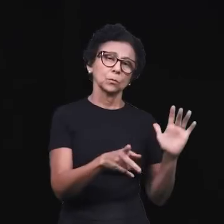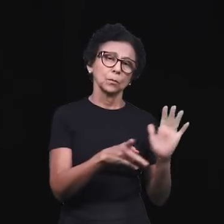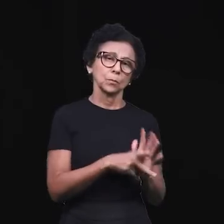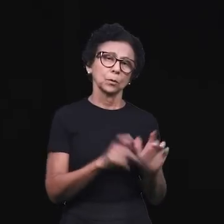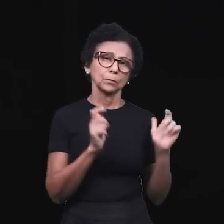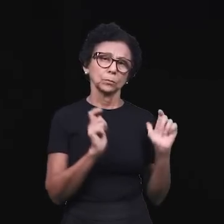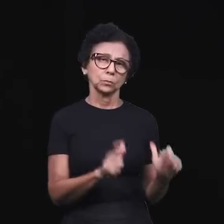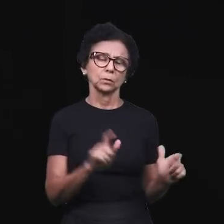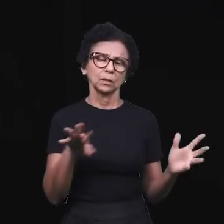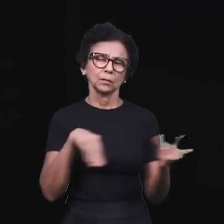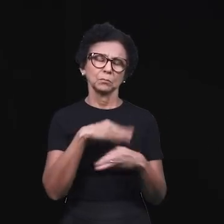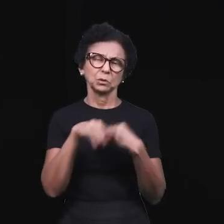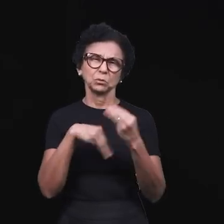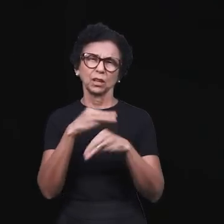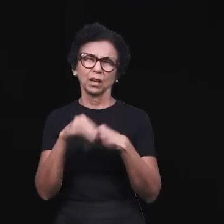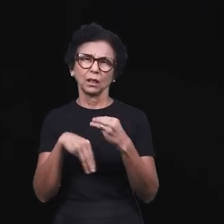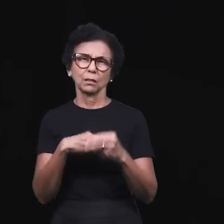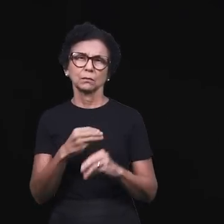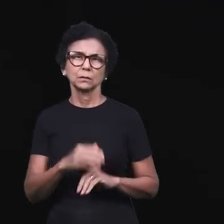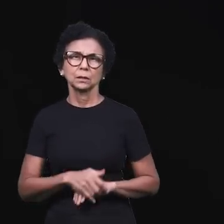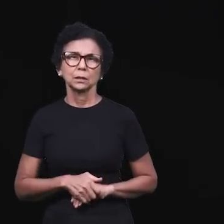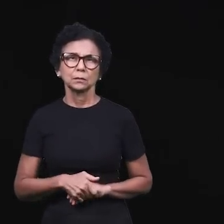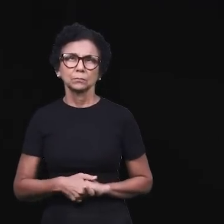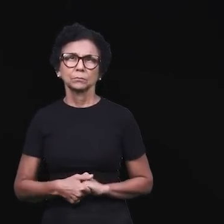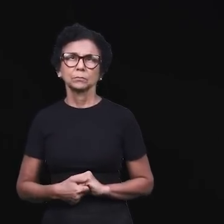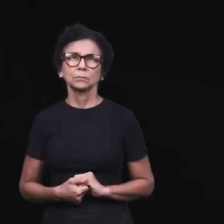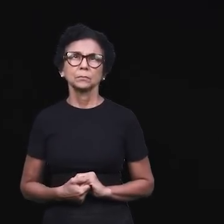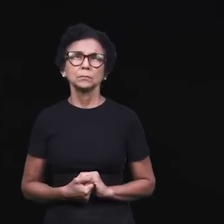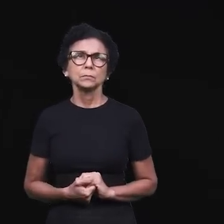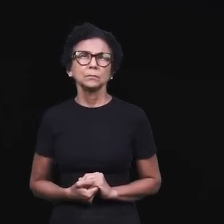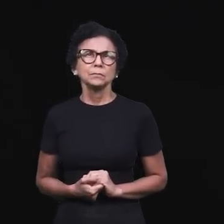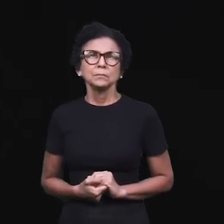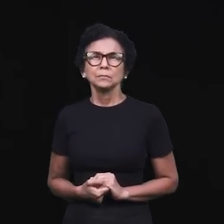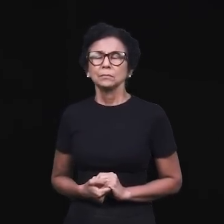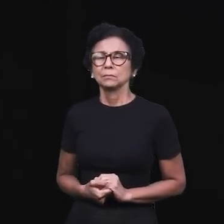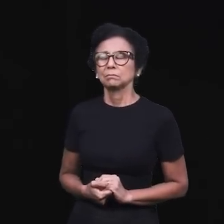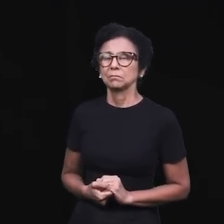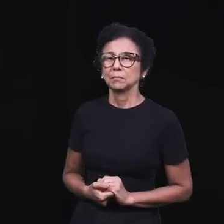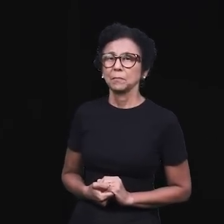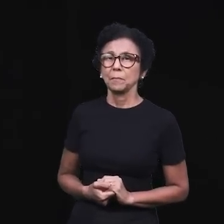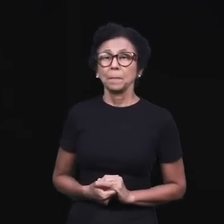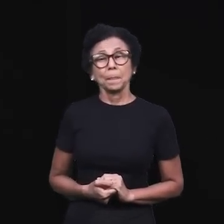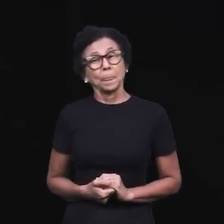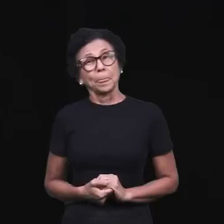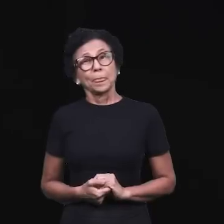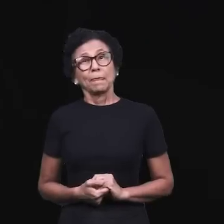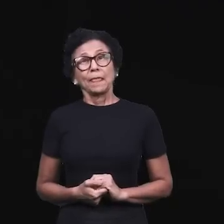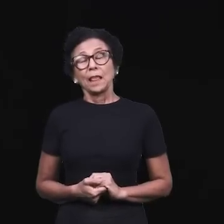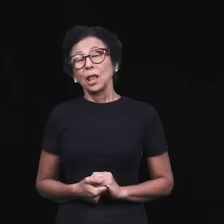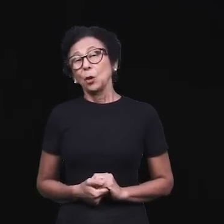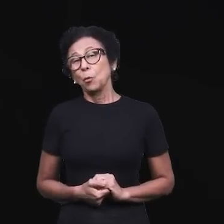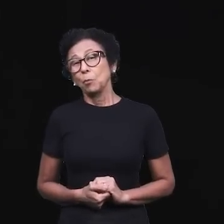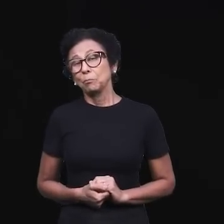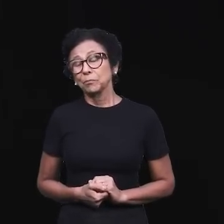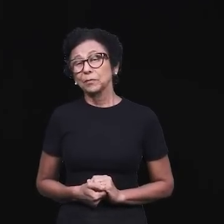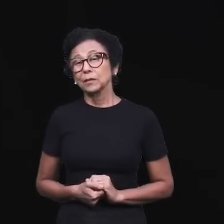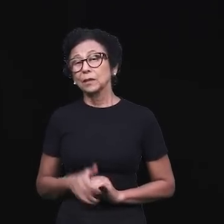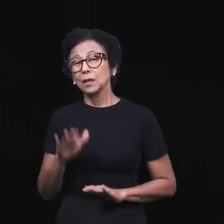igreja de brasileiros e americanos. Eu talvez diria que tinha mais americano do que brasileiro, naquele grupinho.